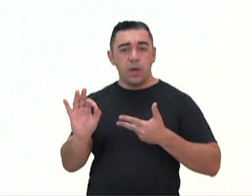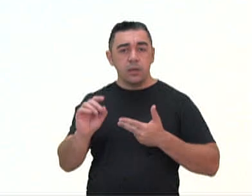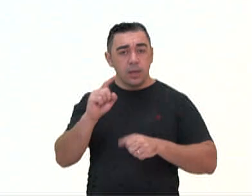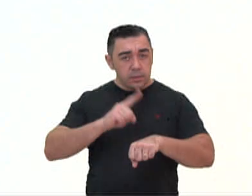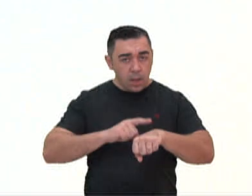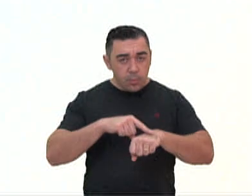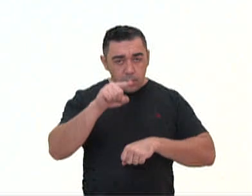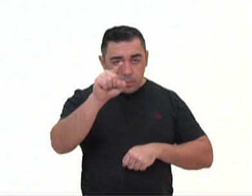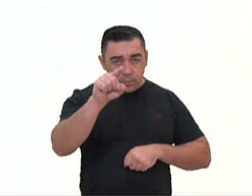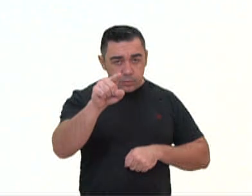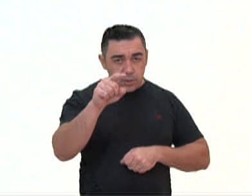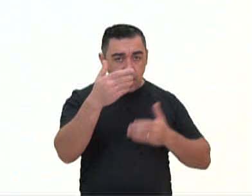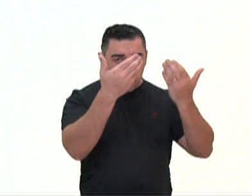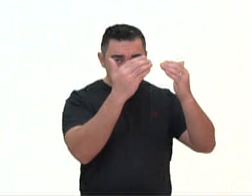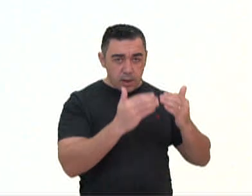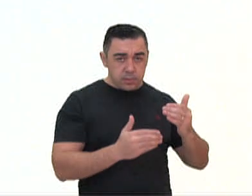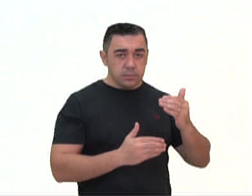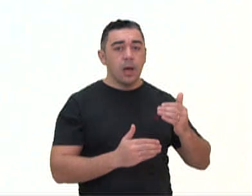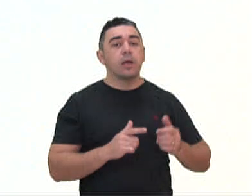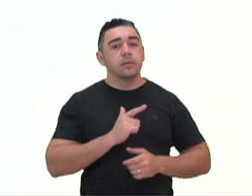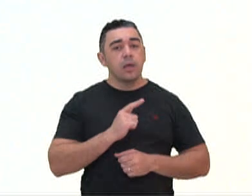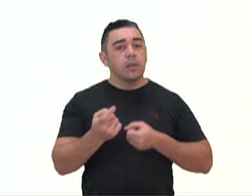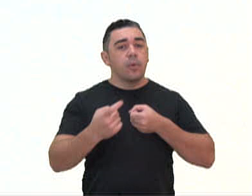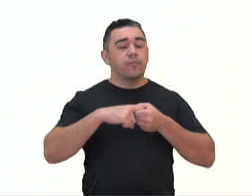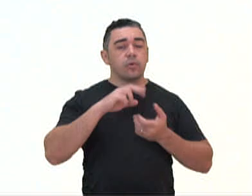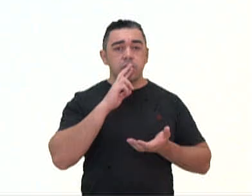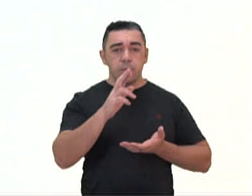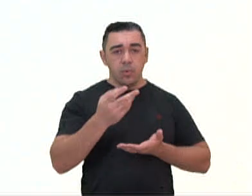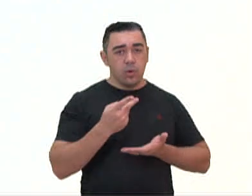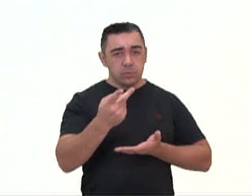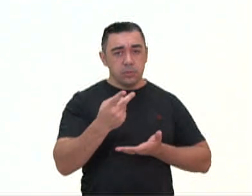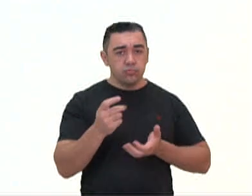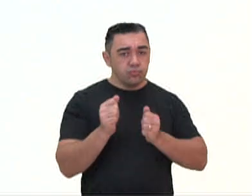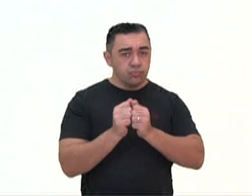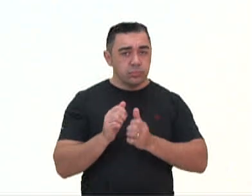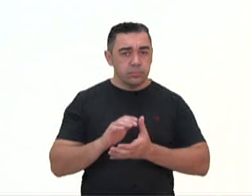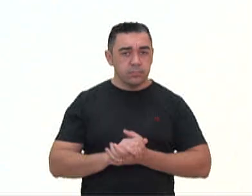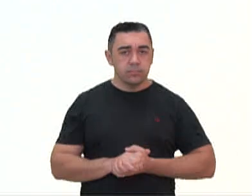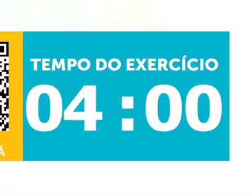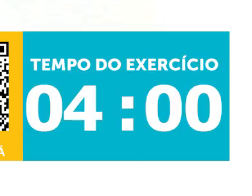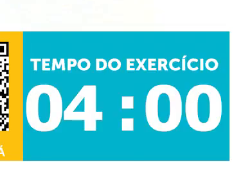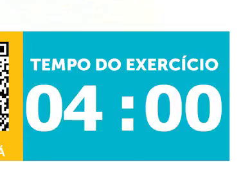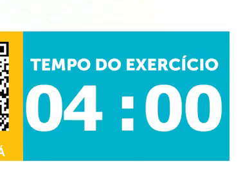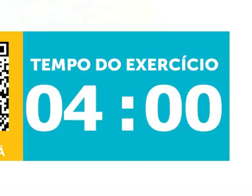cada item e a gente volta para resolver juntos, tá bom? Vamos lá.